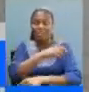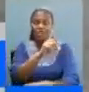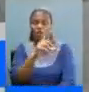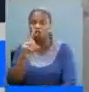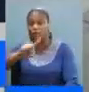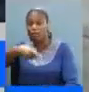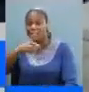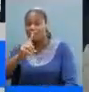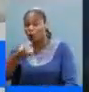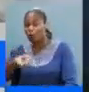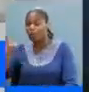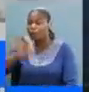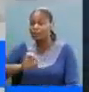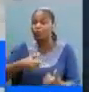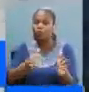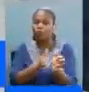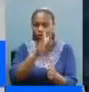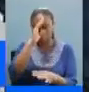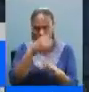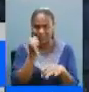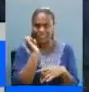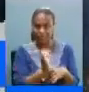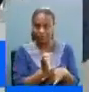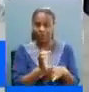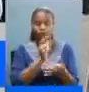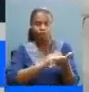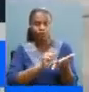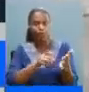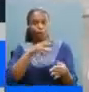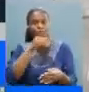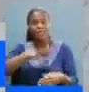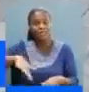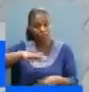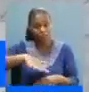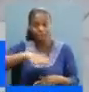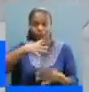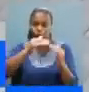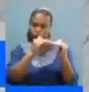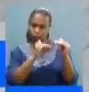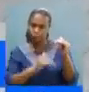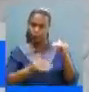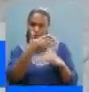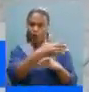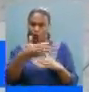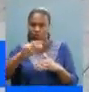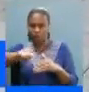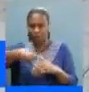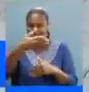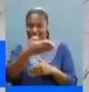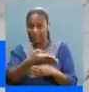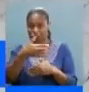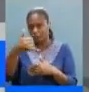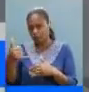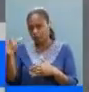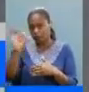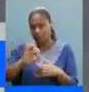56,69% do total das ocorrências registadas na PN e conheceram uma redução de 11,72%